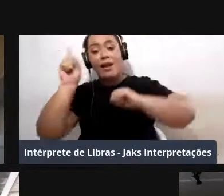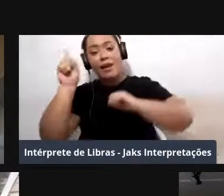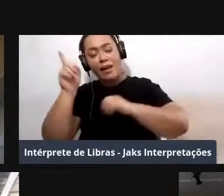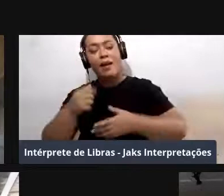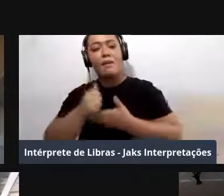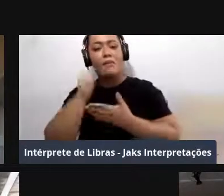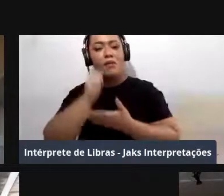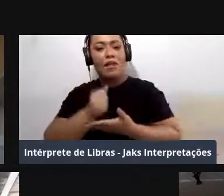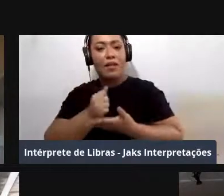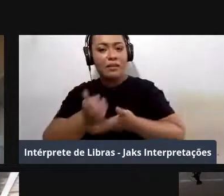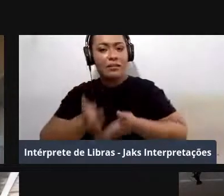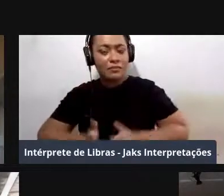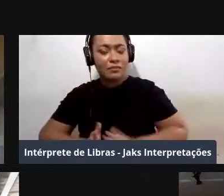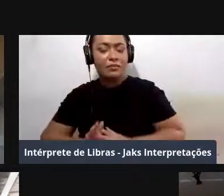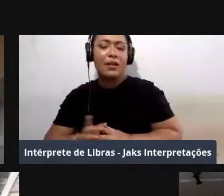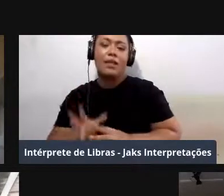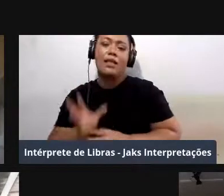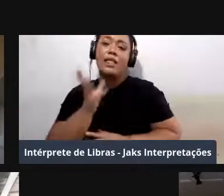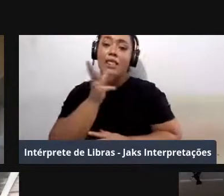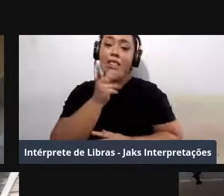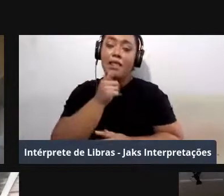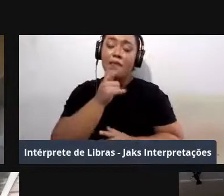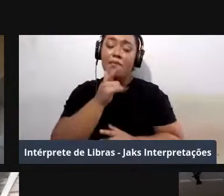se conectar, a conexão um pouco